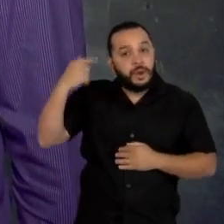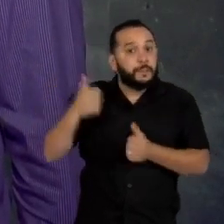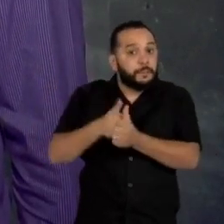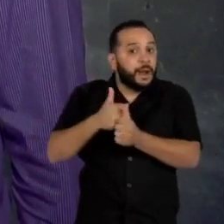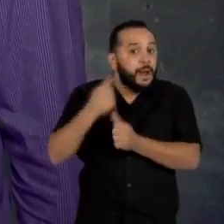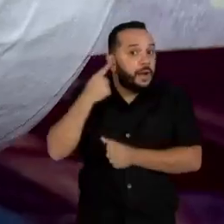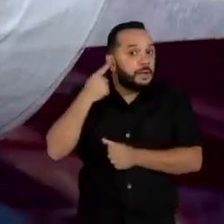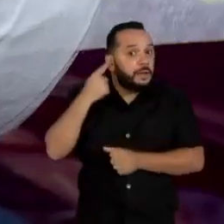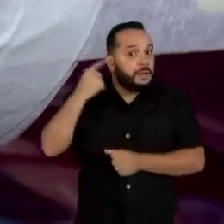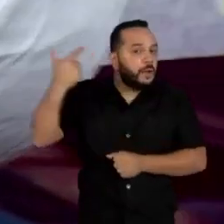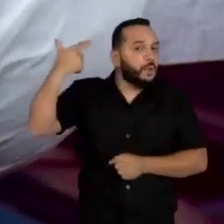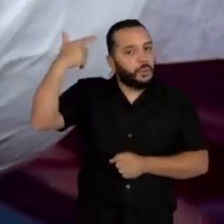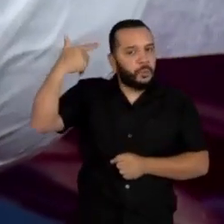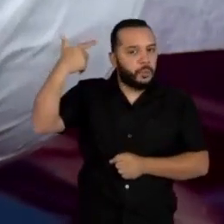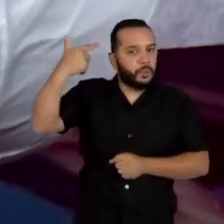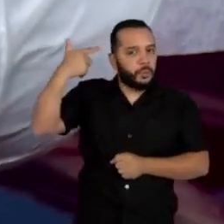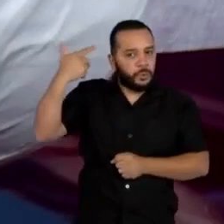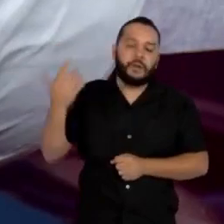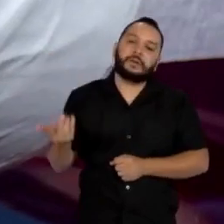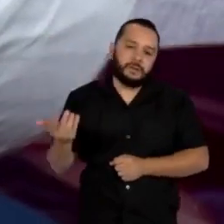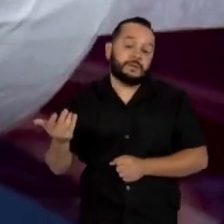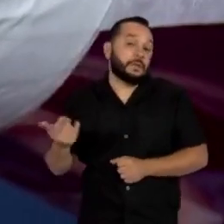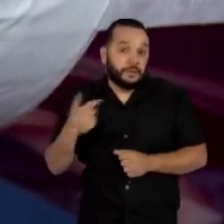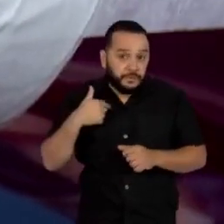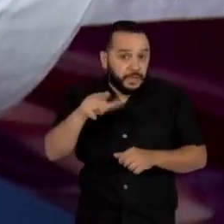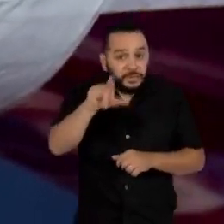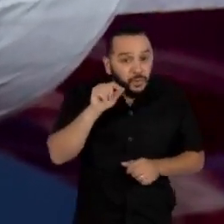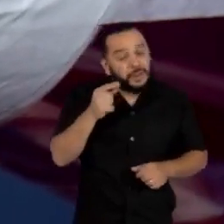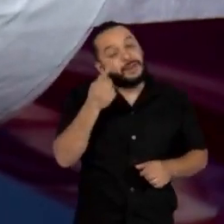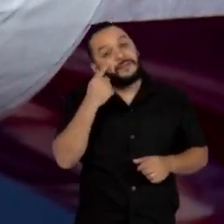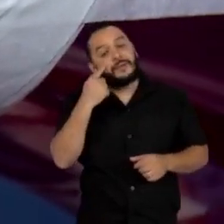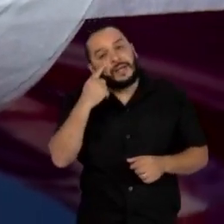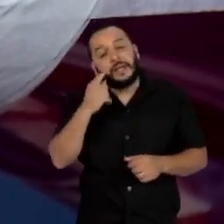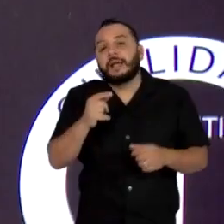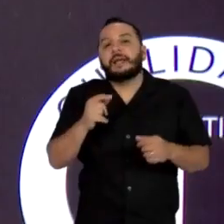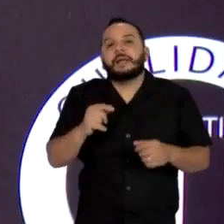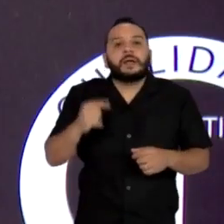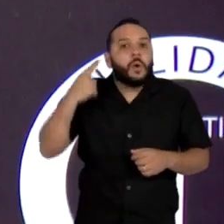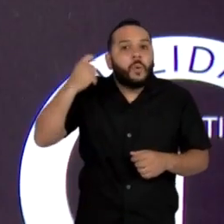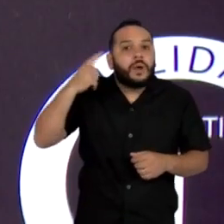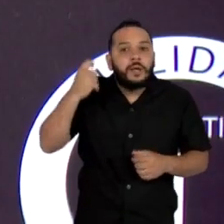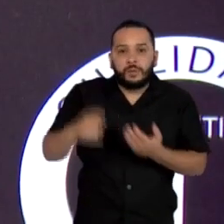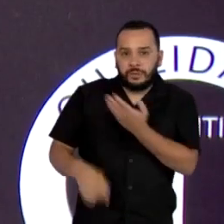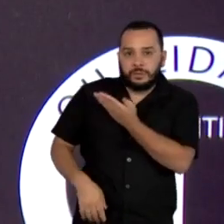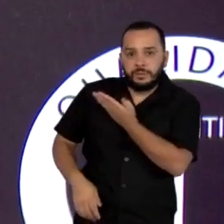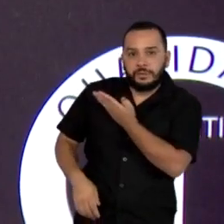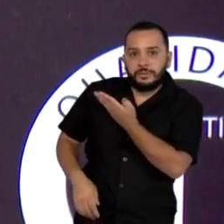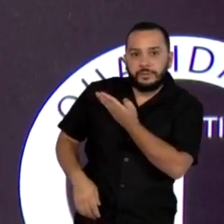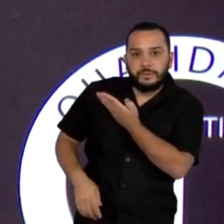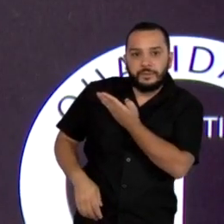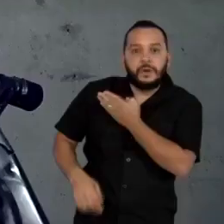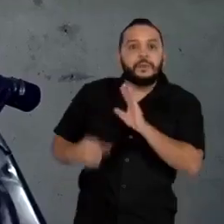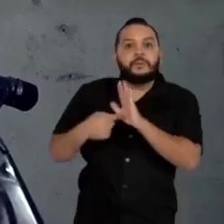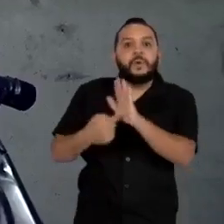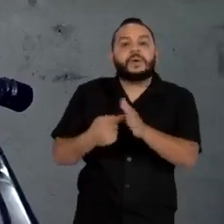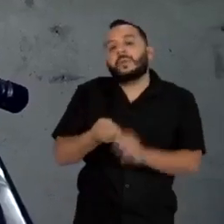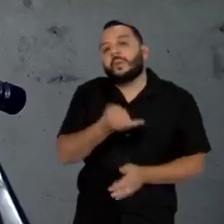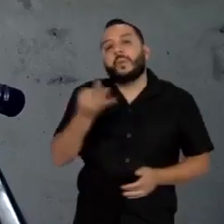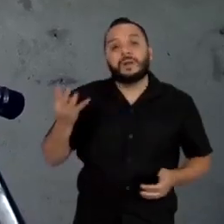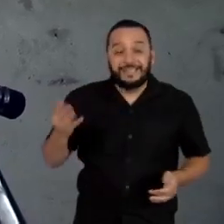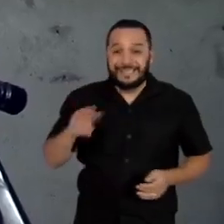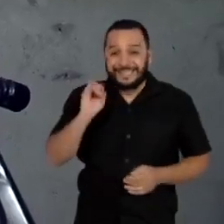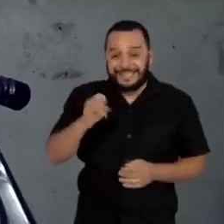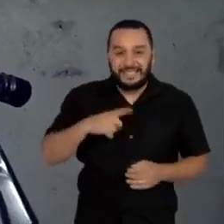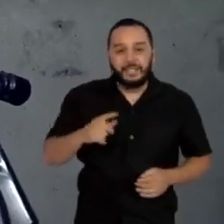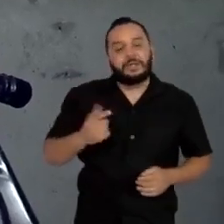aos ouvidos. Na hora de escolher um produto, é bom verificar o selo ruído, que indica o nível de emissão sonora. Quanto menor